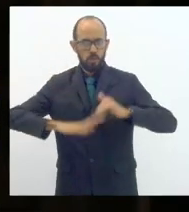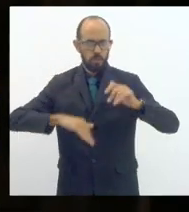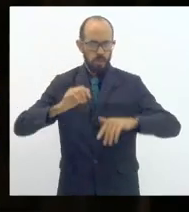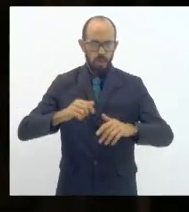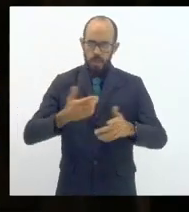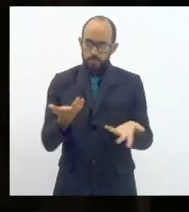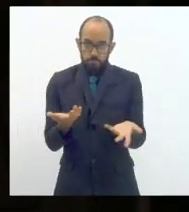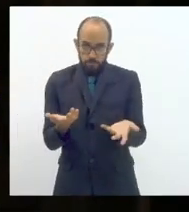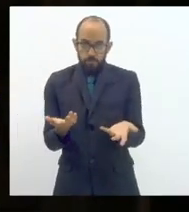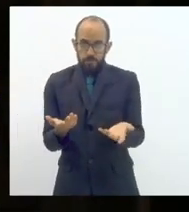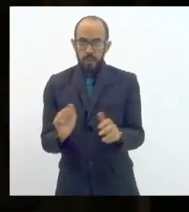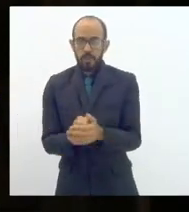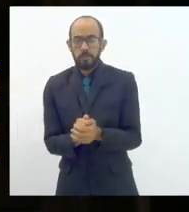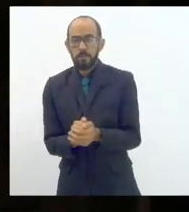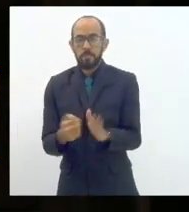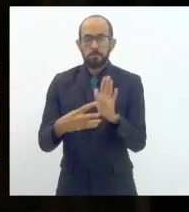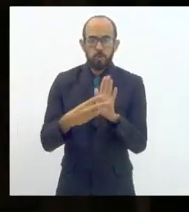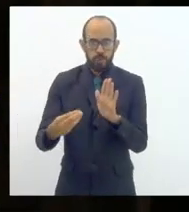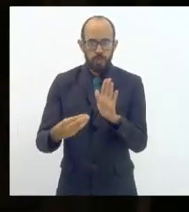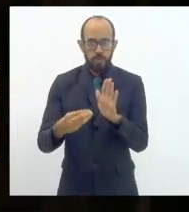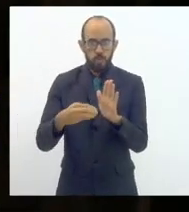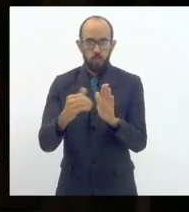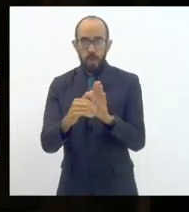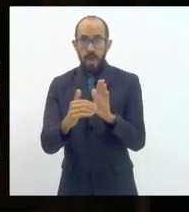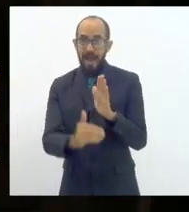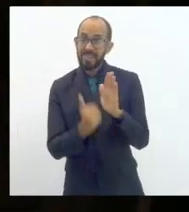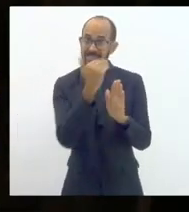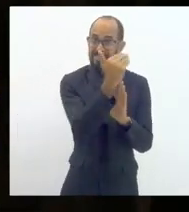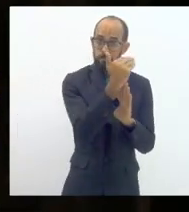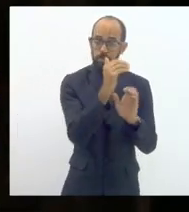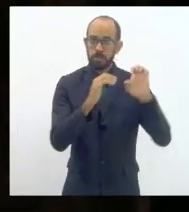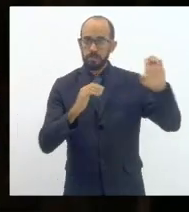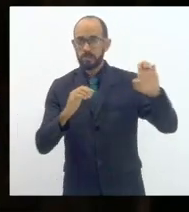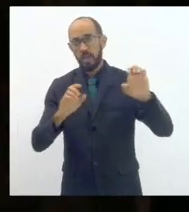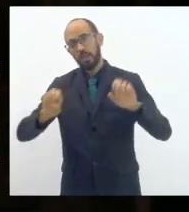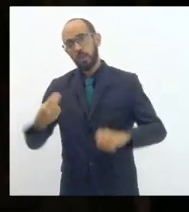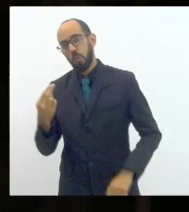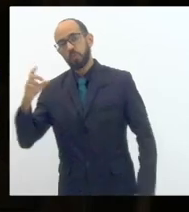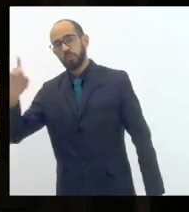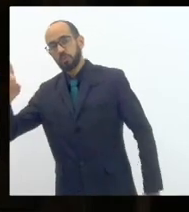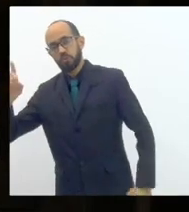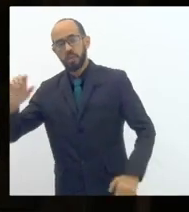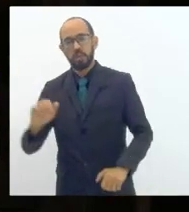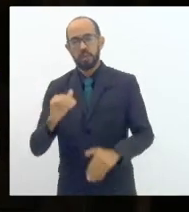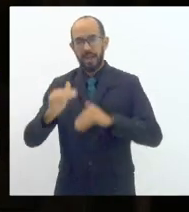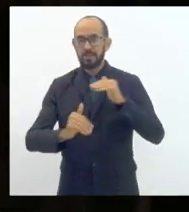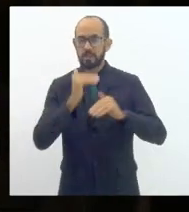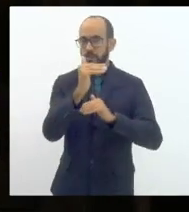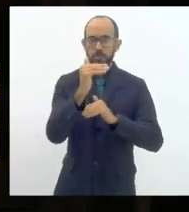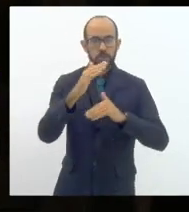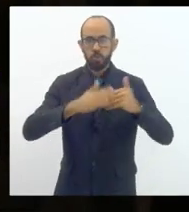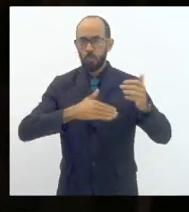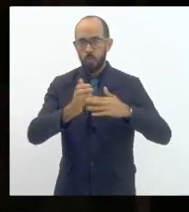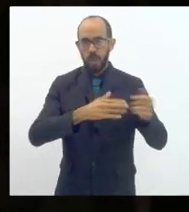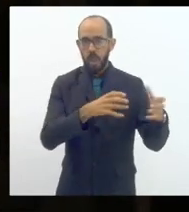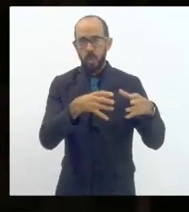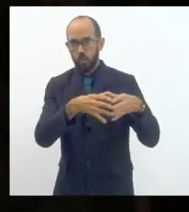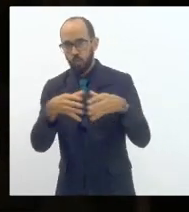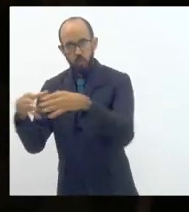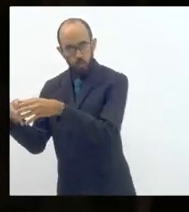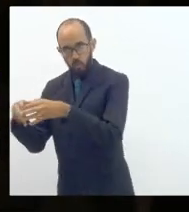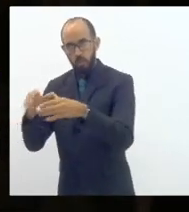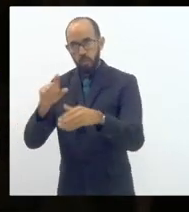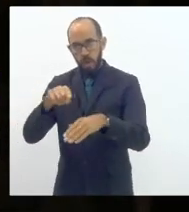ideia, quero concluir dizendo, acima da esquerda ou acima da direita, acima de qualquer lado estará o nosso